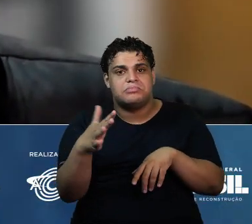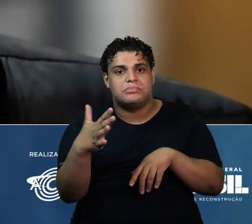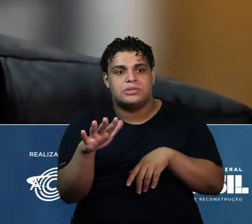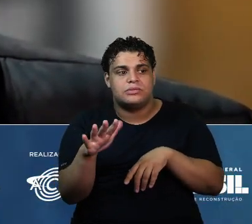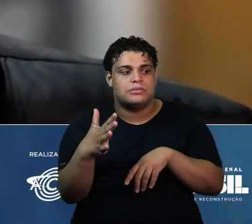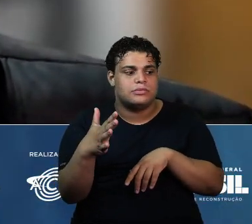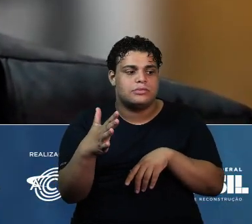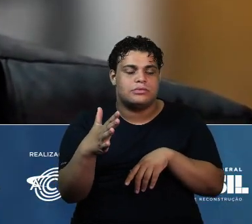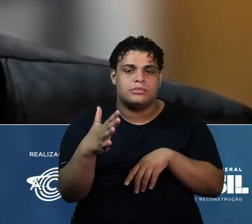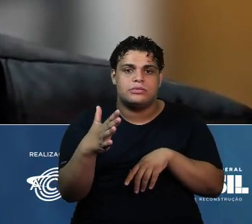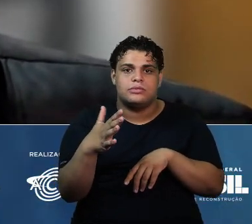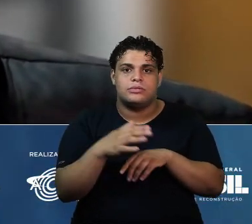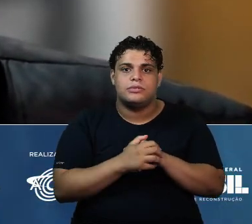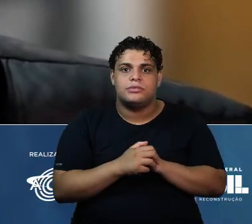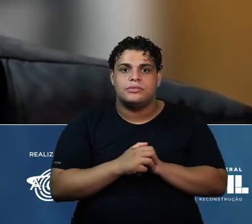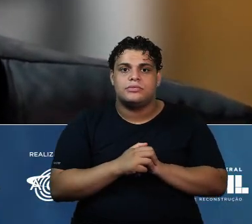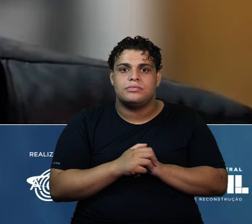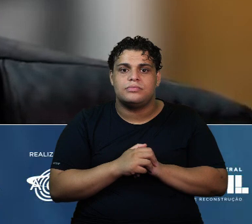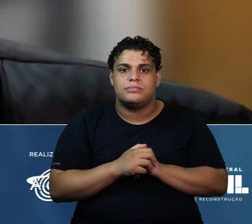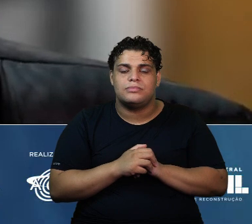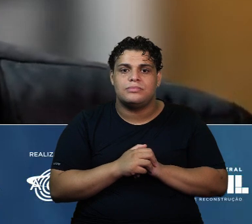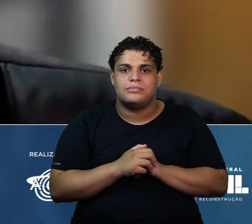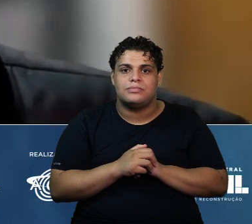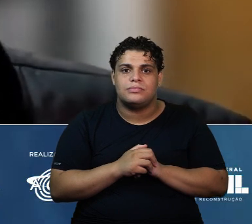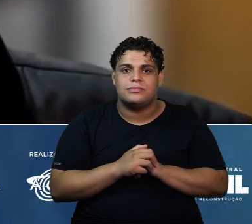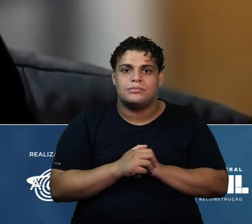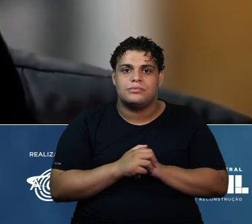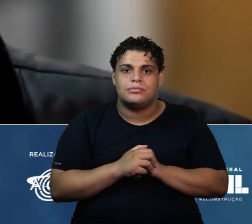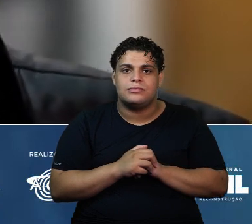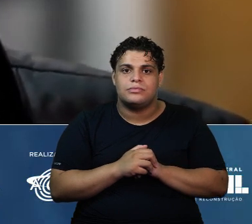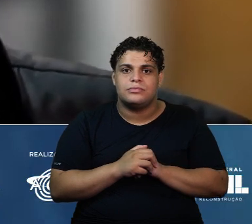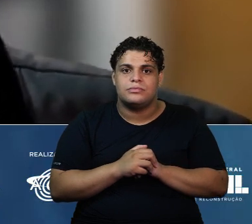aqueles afogamentos que não são fatais, né? Então, porque a gente